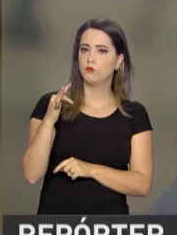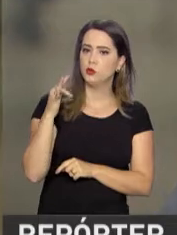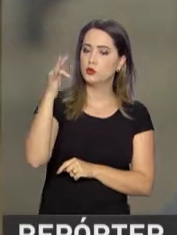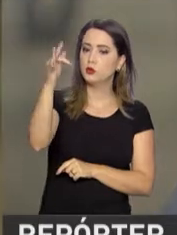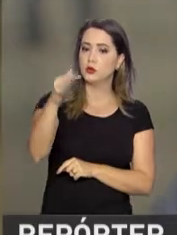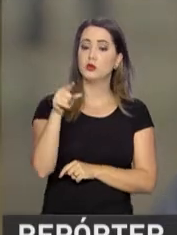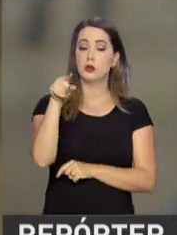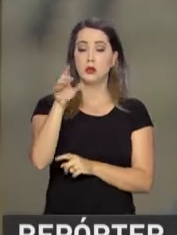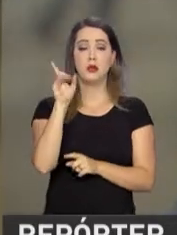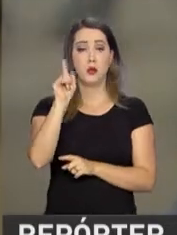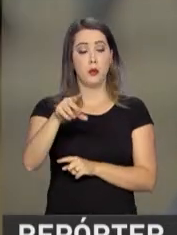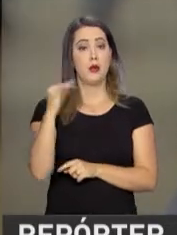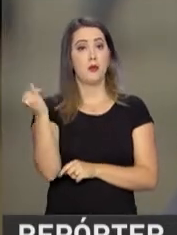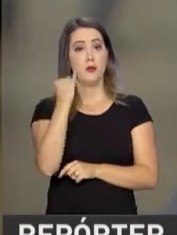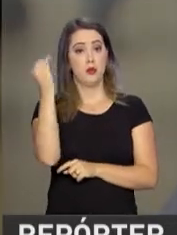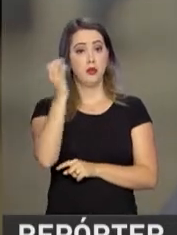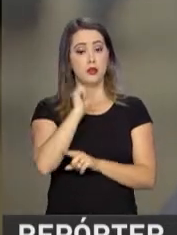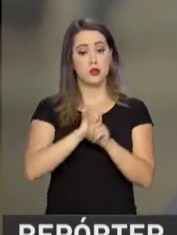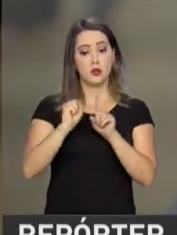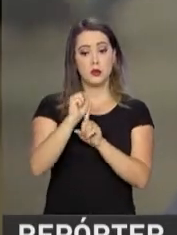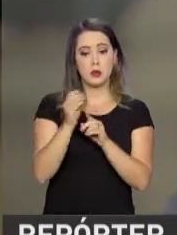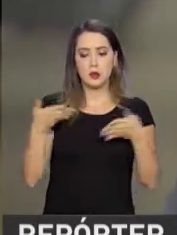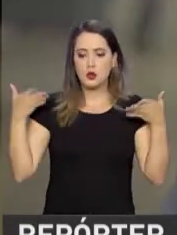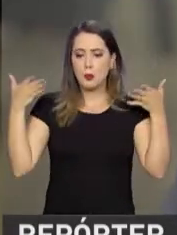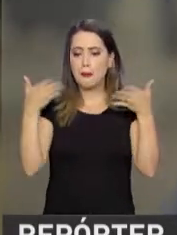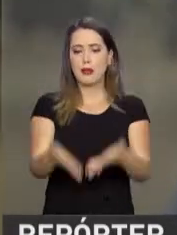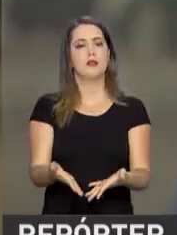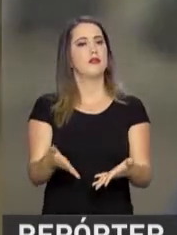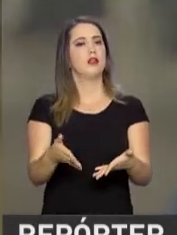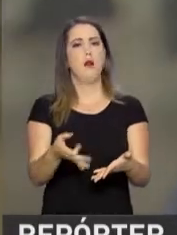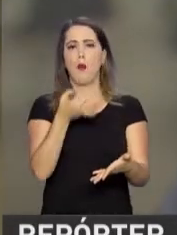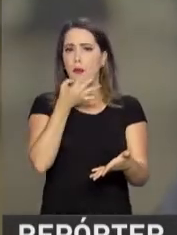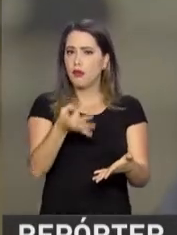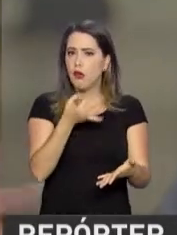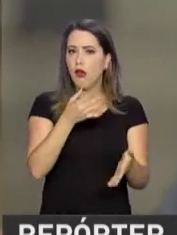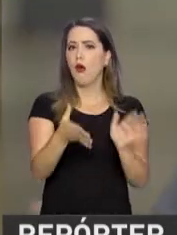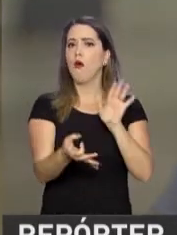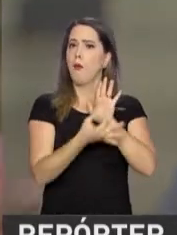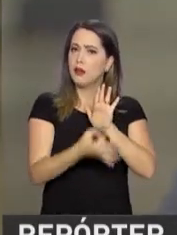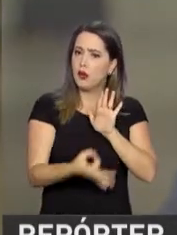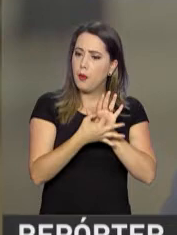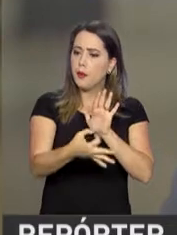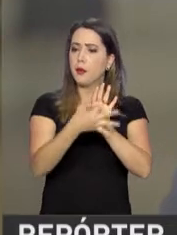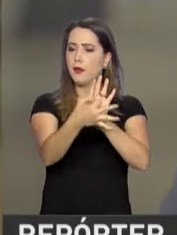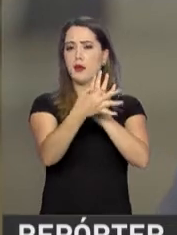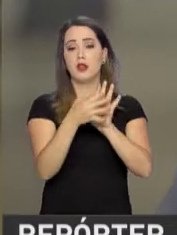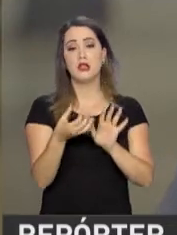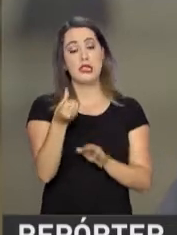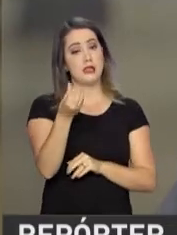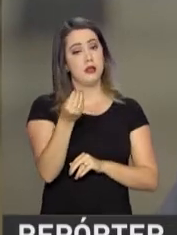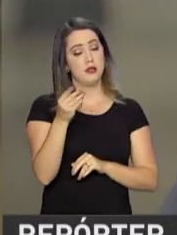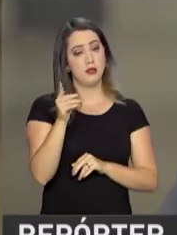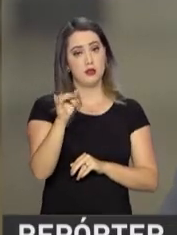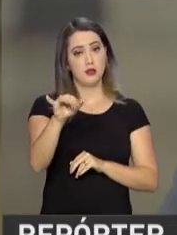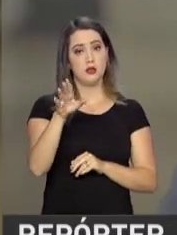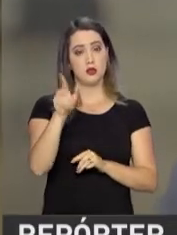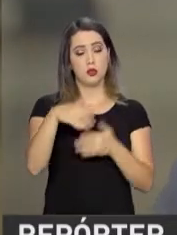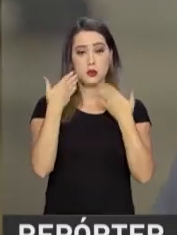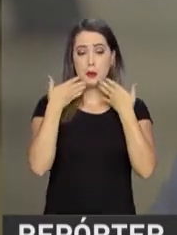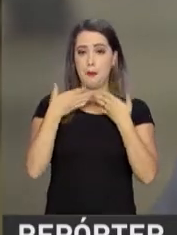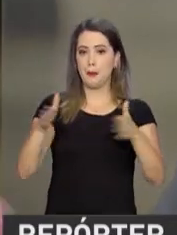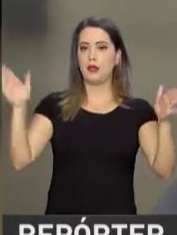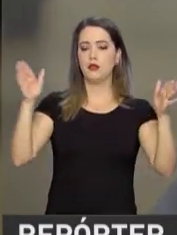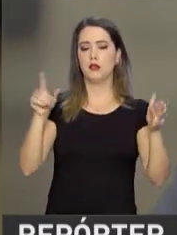disso ela construa critique mas participe nós temos ela possam 60 dizem que vai ficar aberta ao público